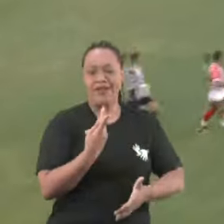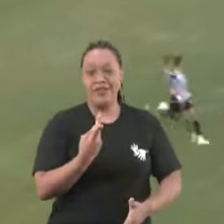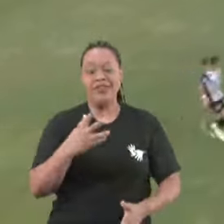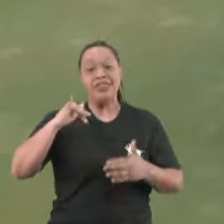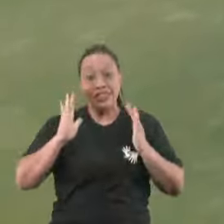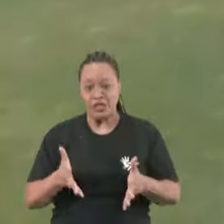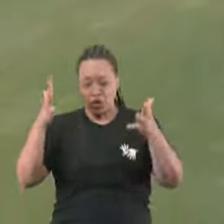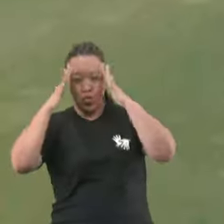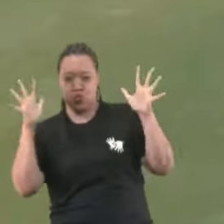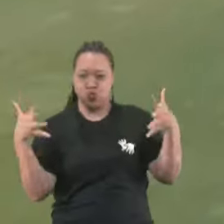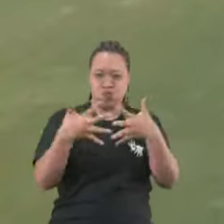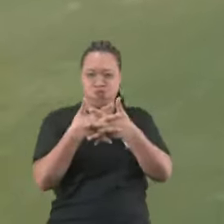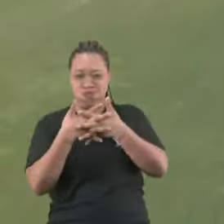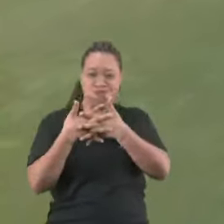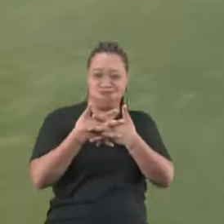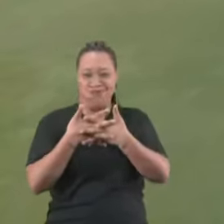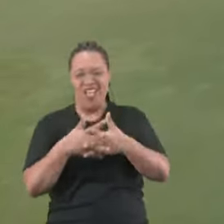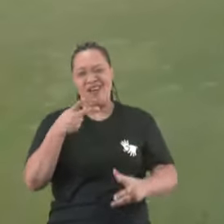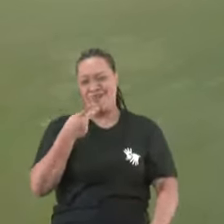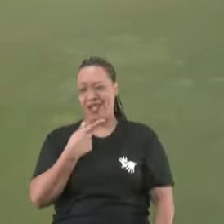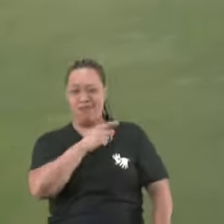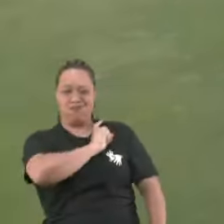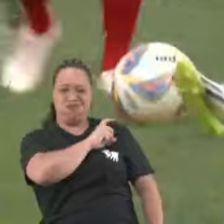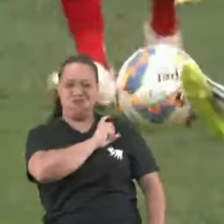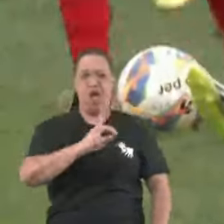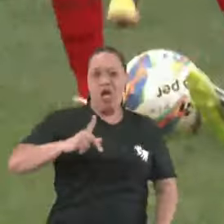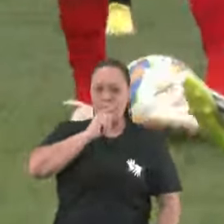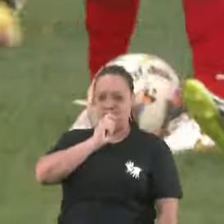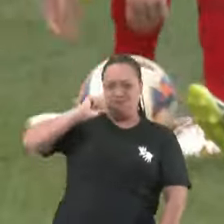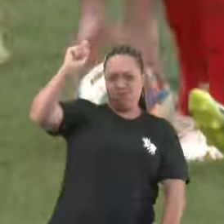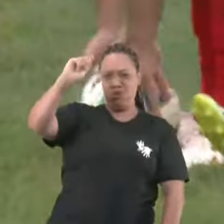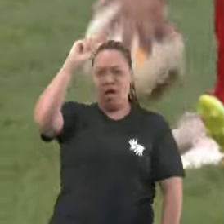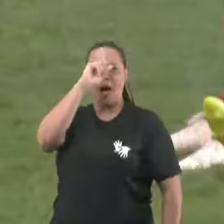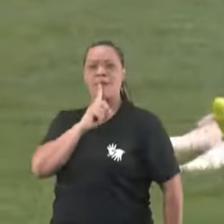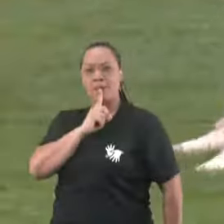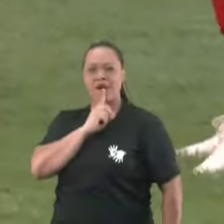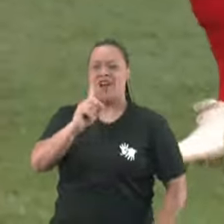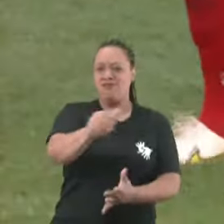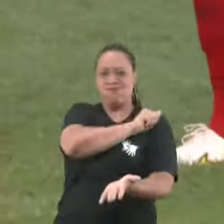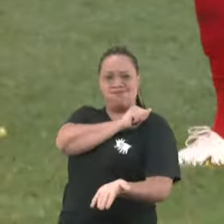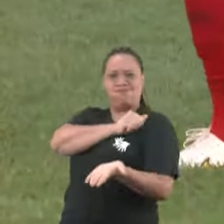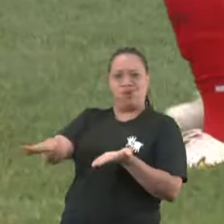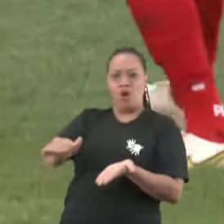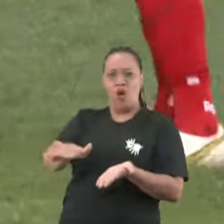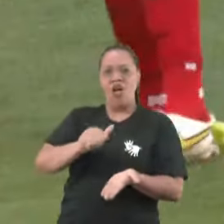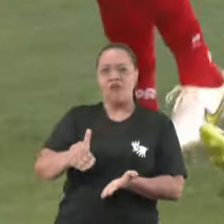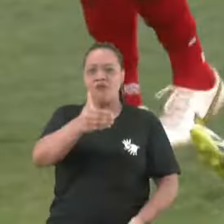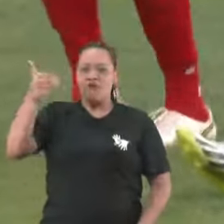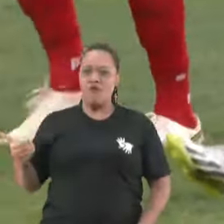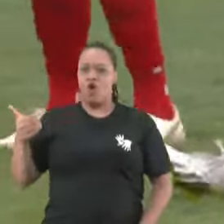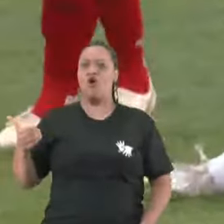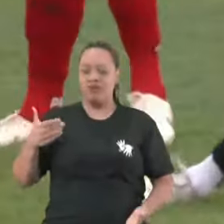Estava confuso, falou isso de maneira maldosa e tomou o segundo amarelo. Foi expulso e ficou de fora do